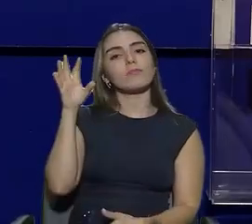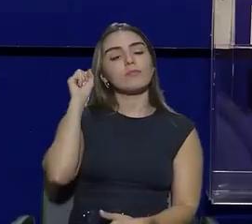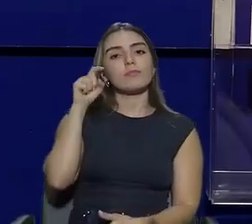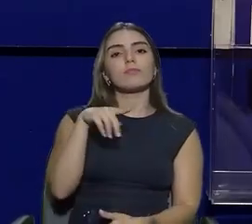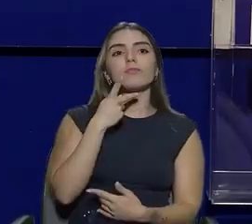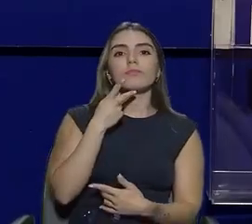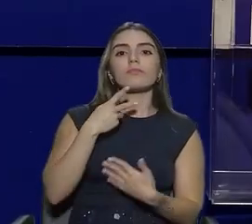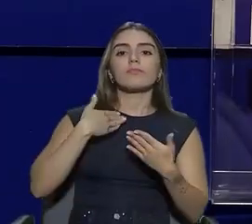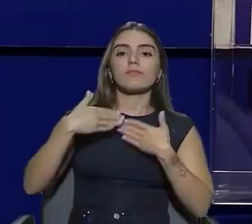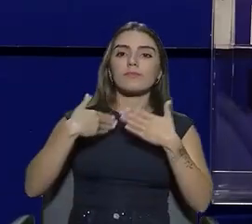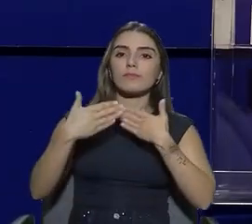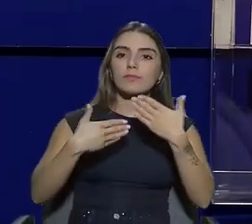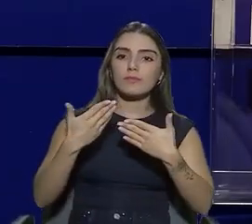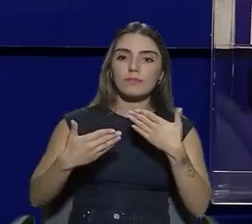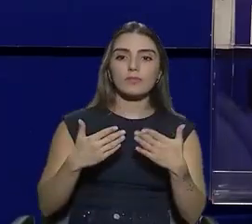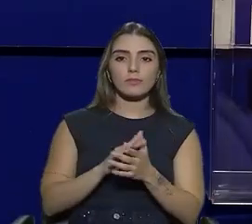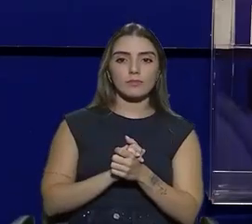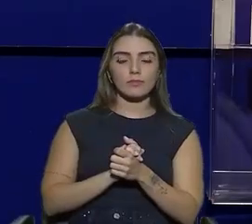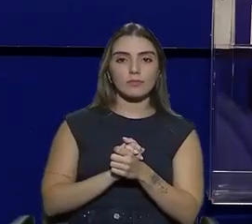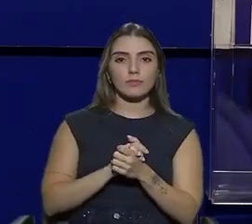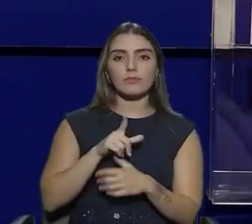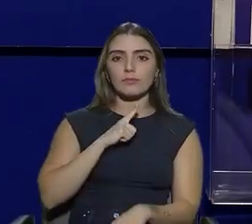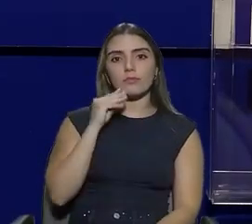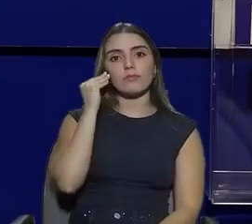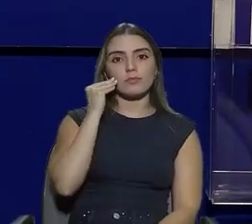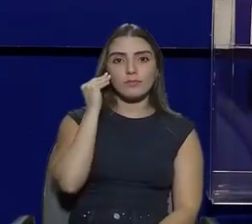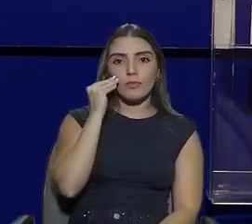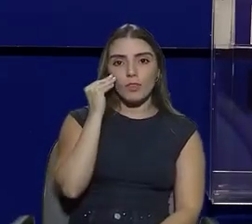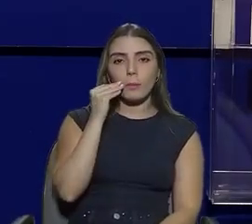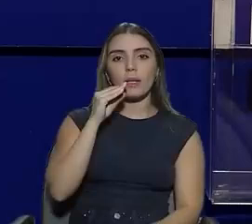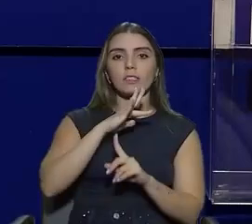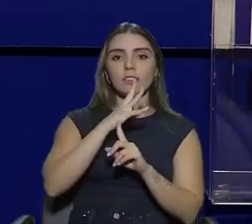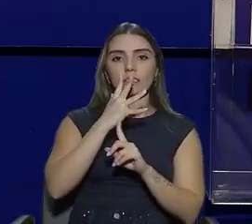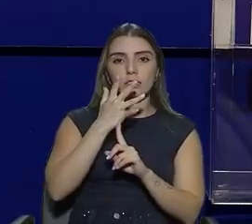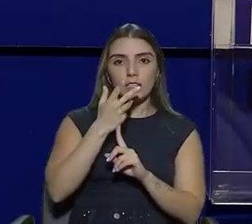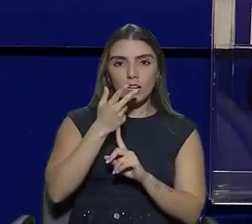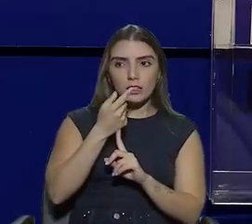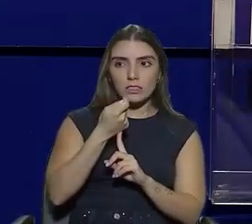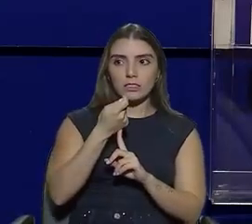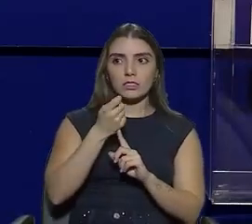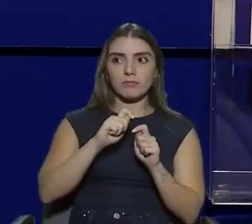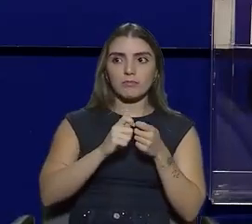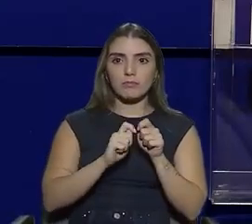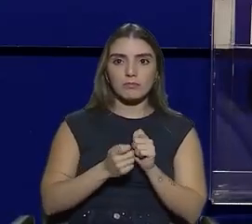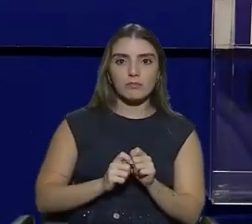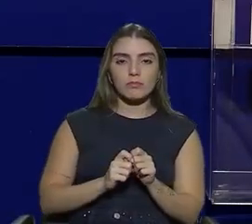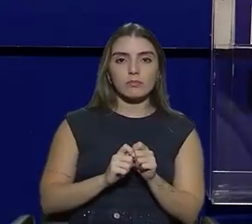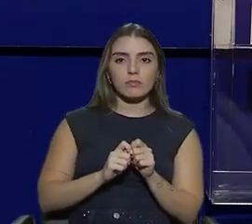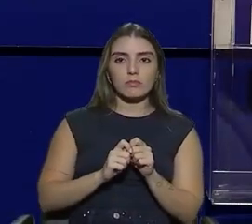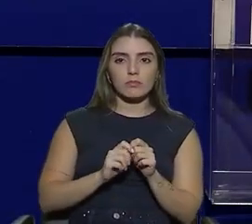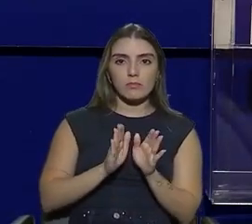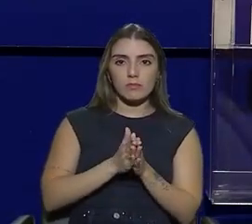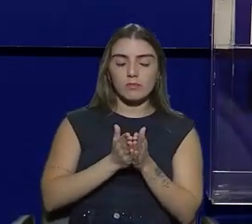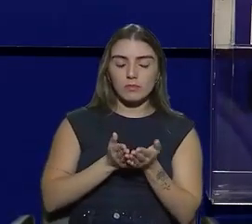sei também que você teve uma experiência artesanal anteriormente, né, com a feitura dos livros. Eu acho que isso também